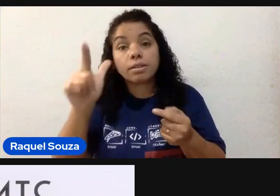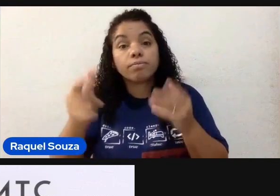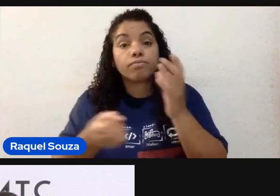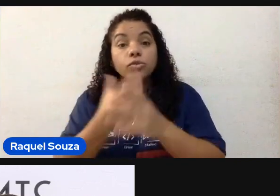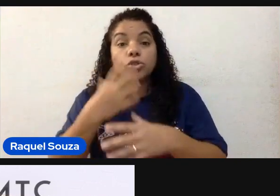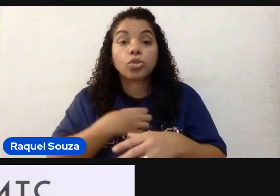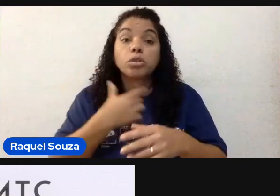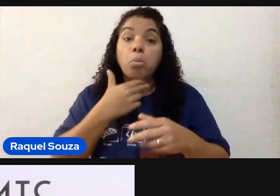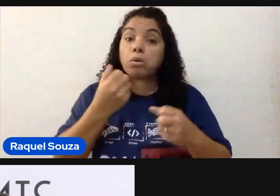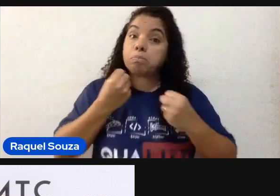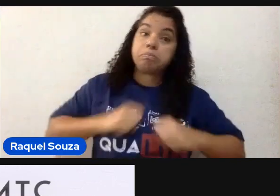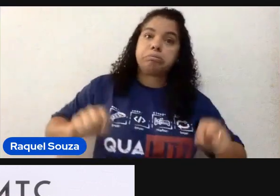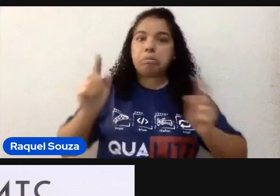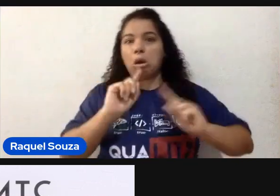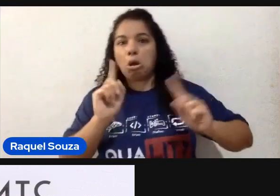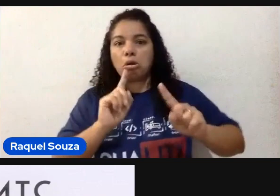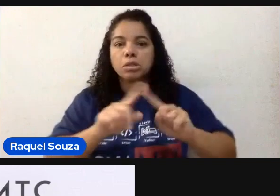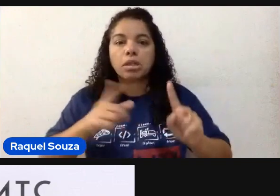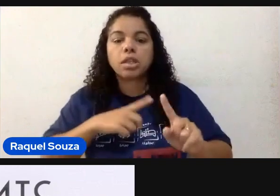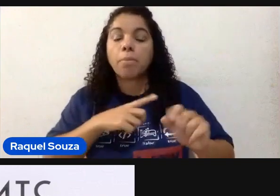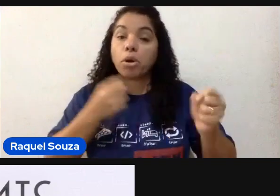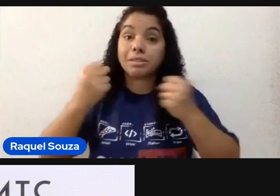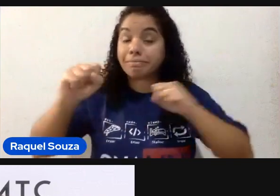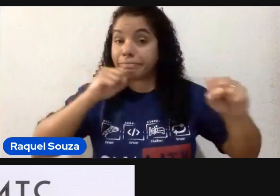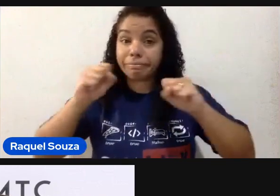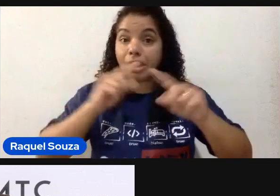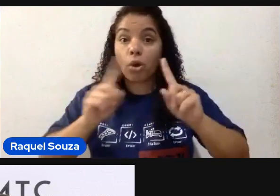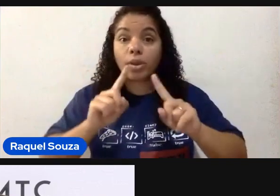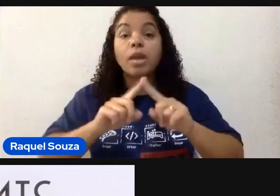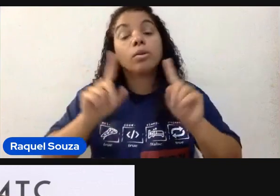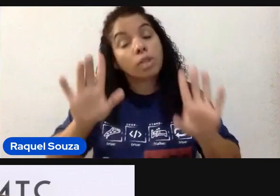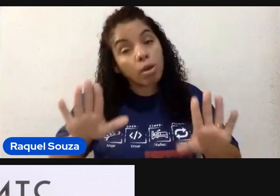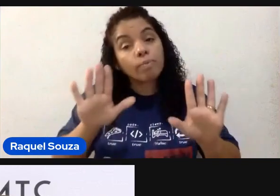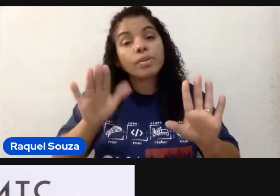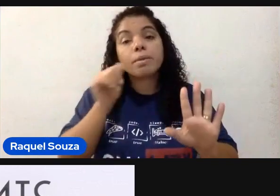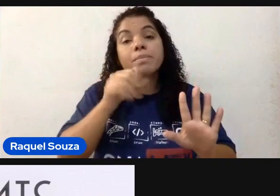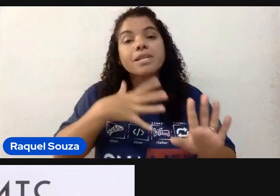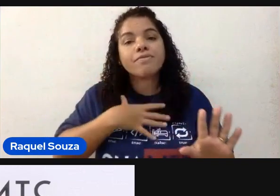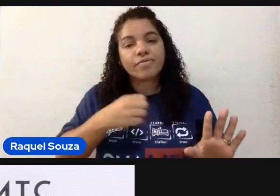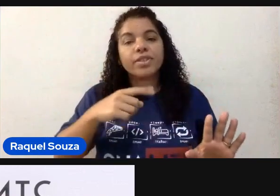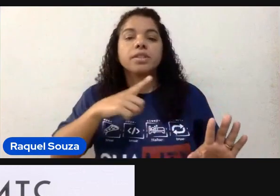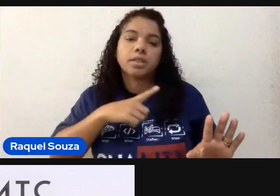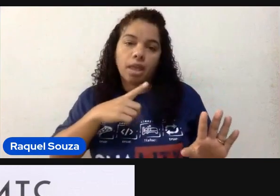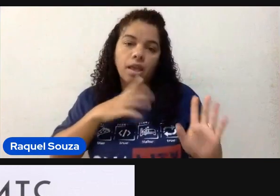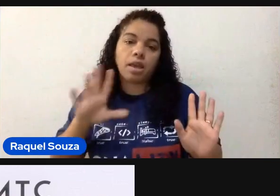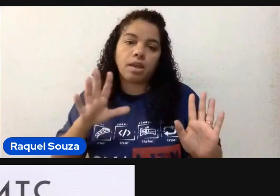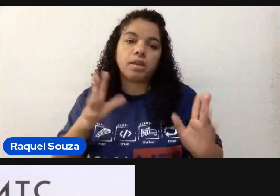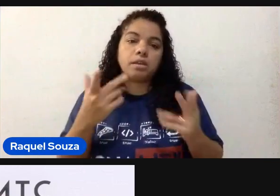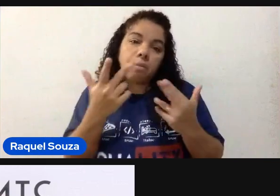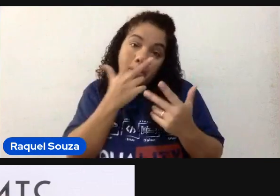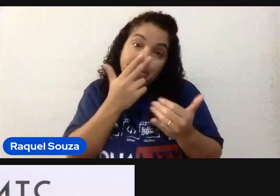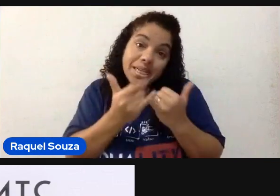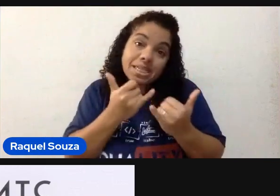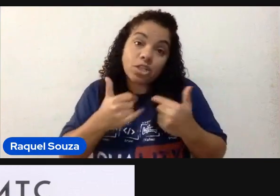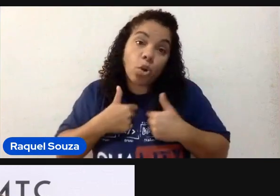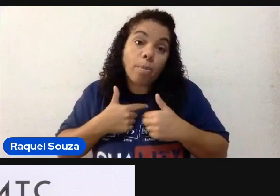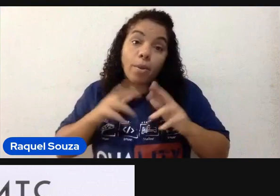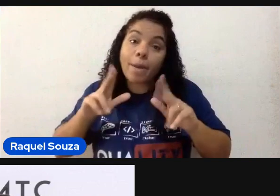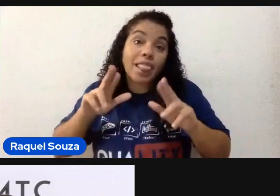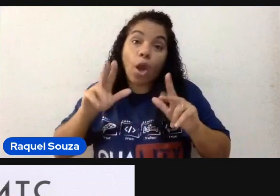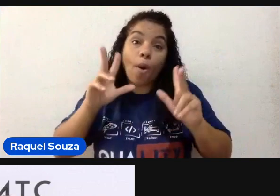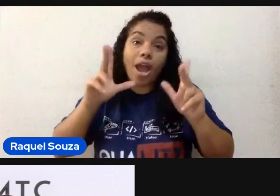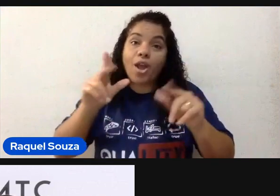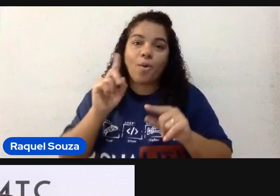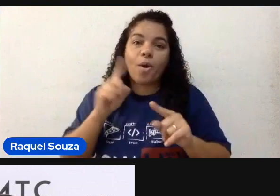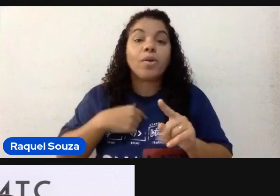pode ter impulsividade ou não, você pode ter hiperatividade ou não. Como eu falei, né? Minha filha tem alguns dos sintomas que eu tenho, mas não tem todos. E ela também